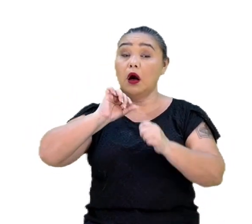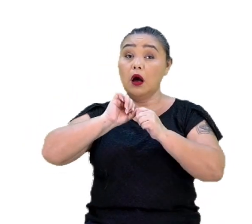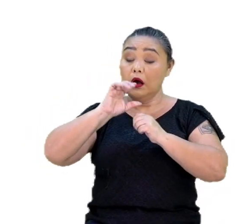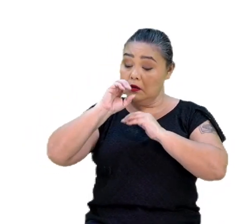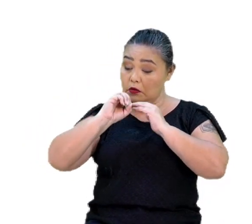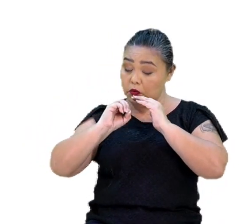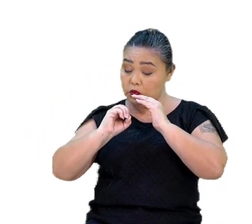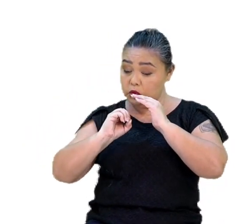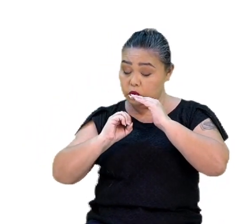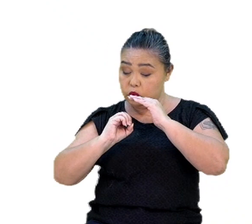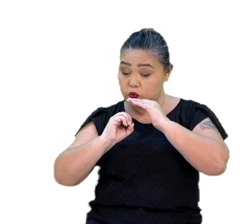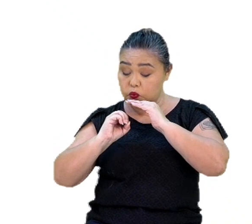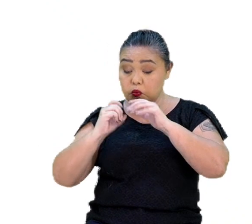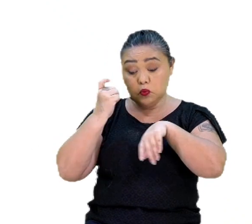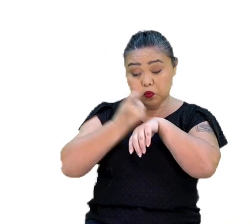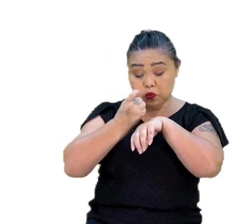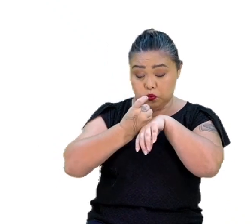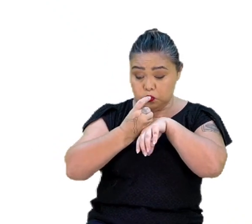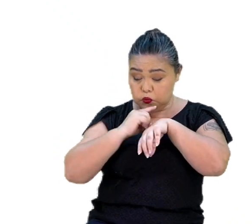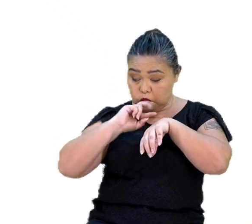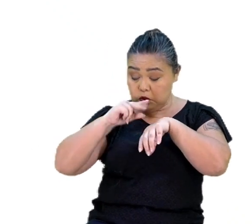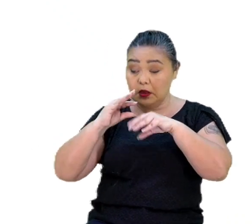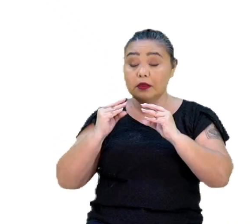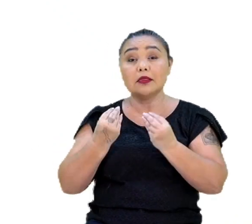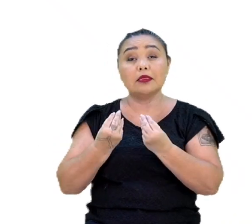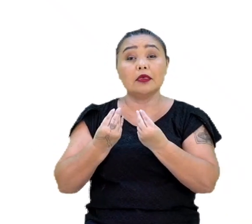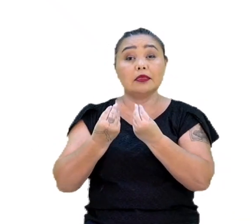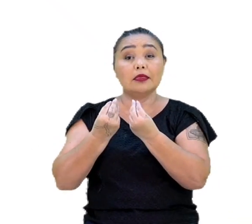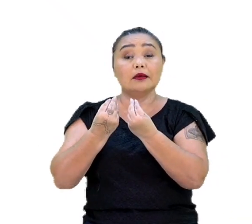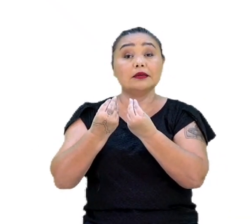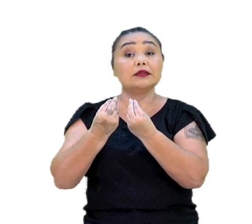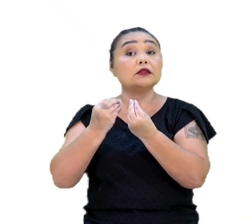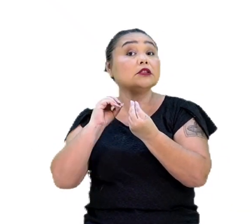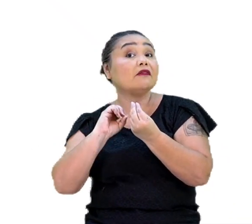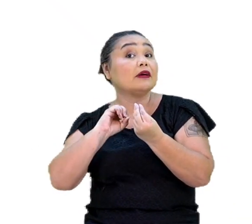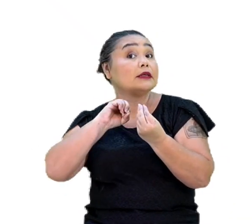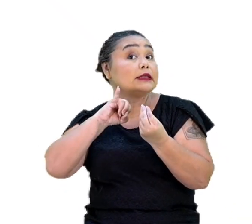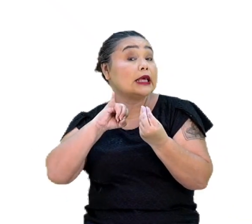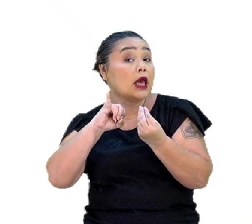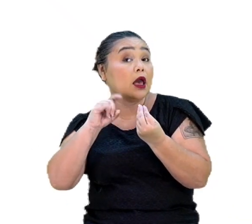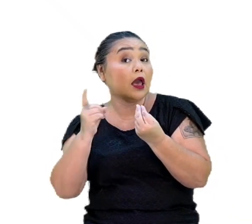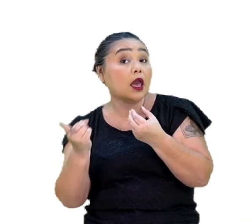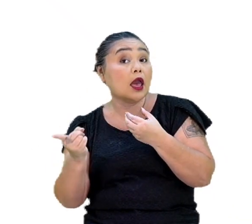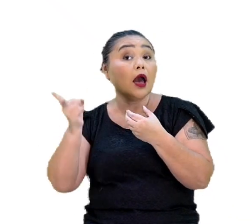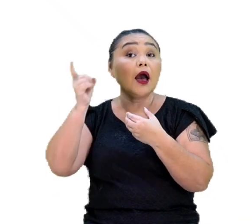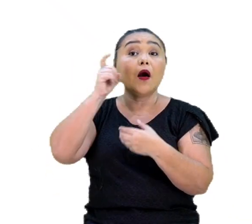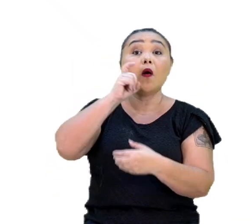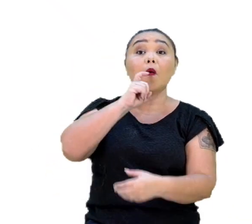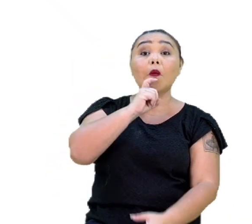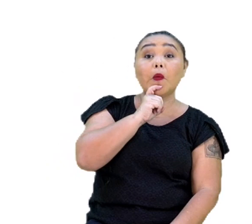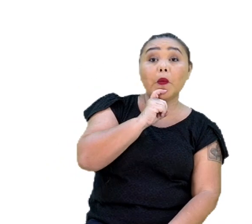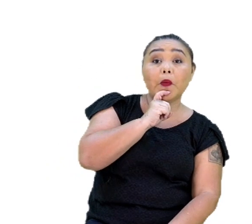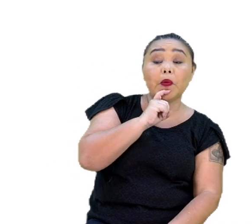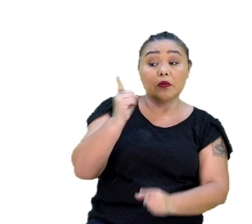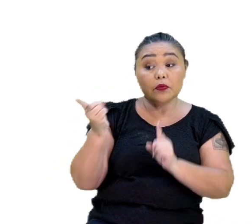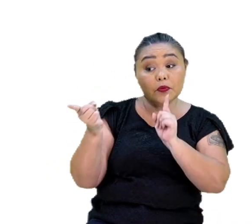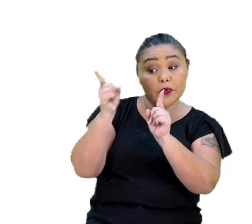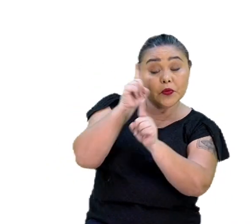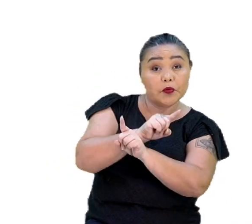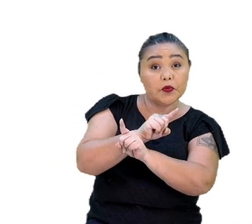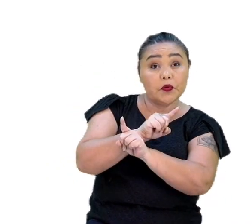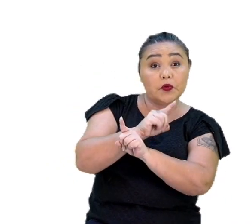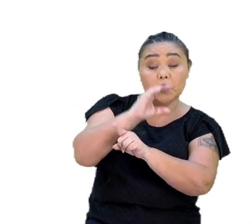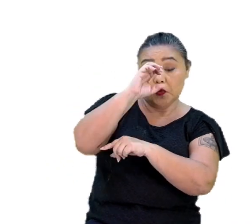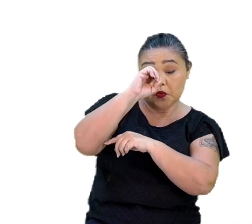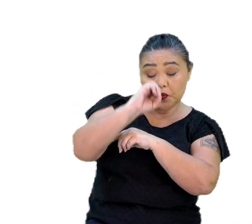começa a sair do sólido para o líquido. Mas se eu estiver resfriando, significa que a 0